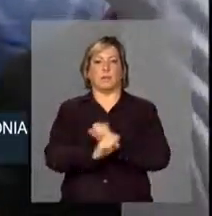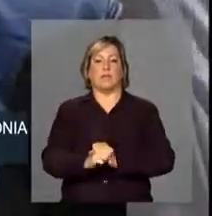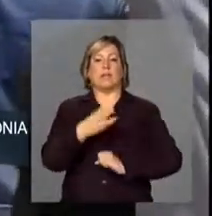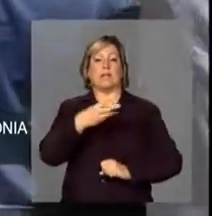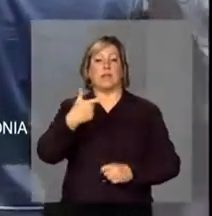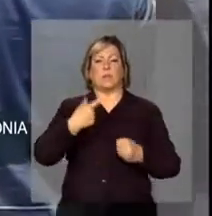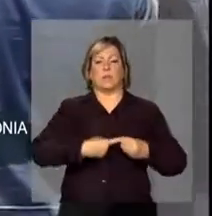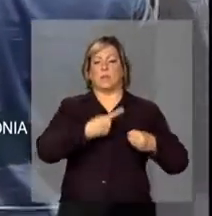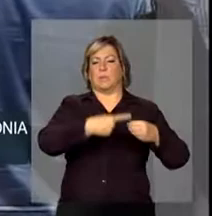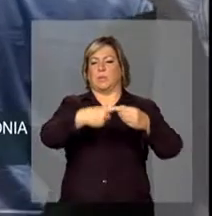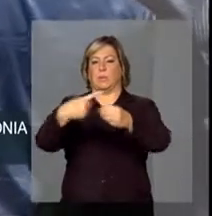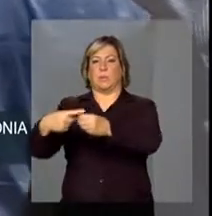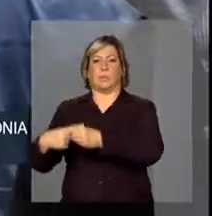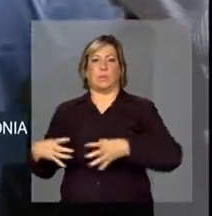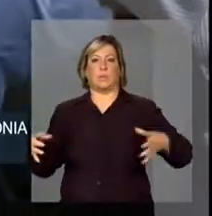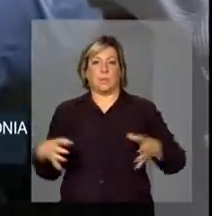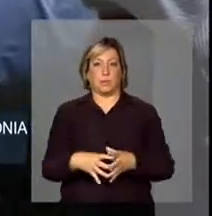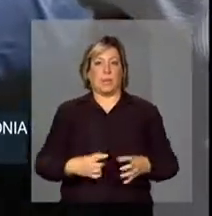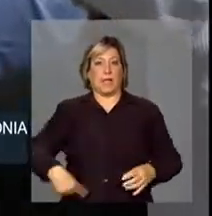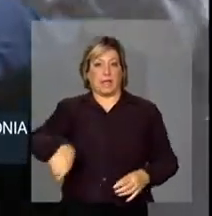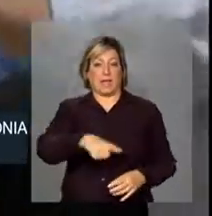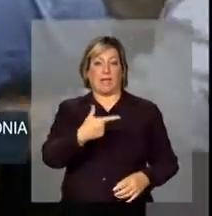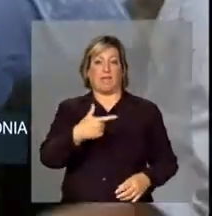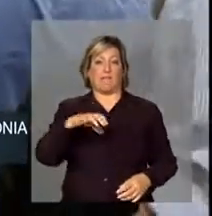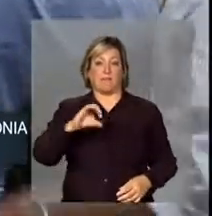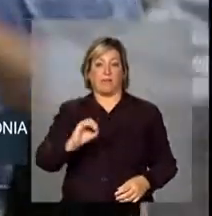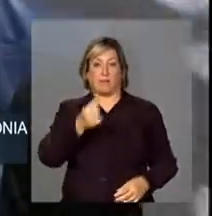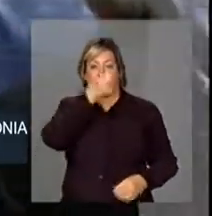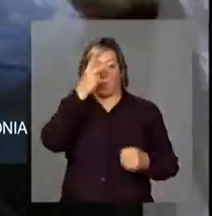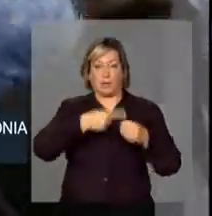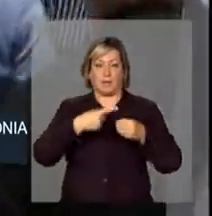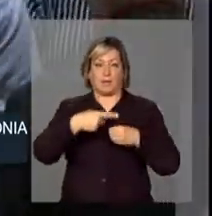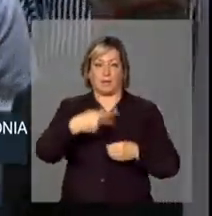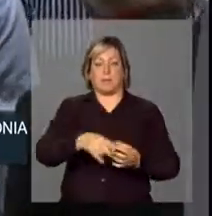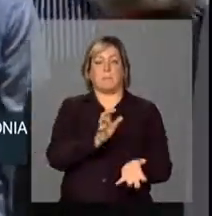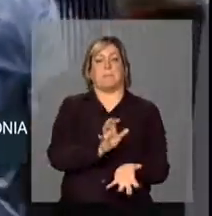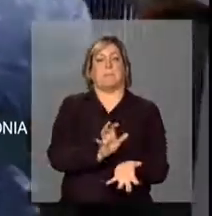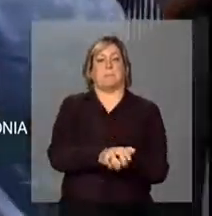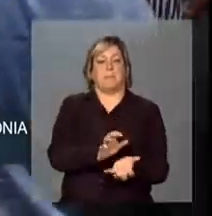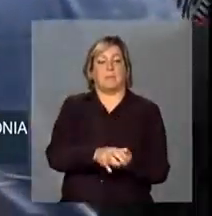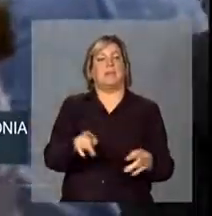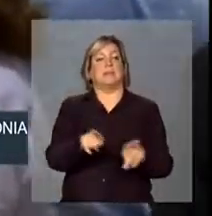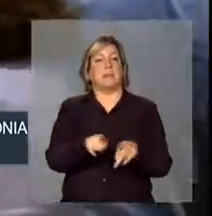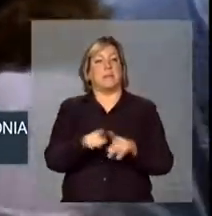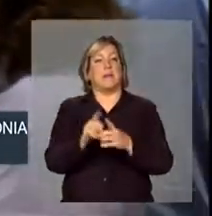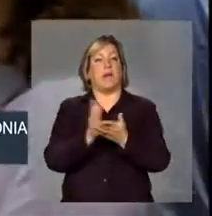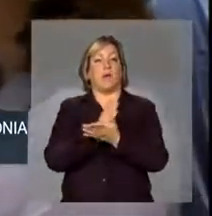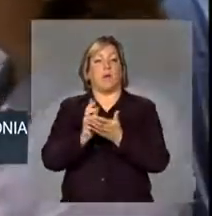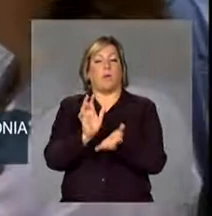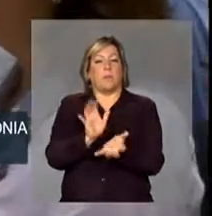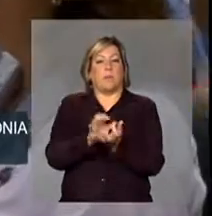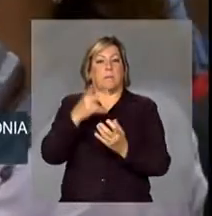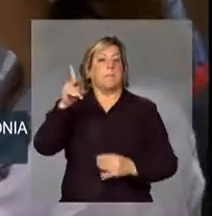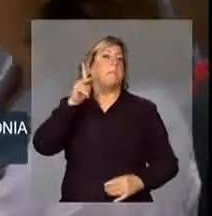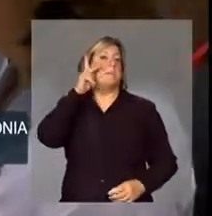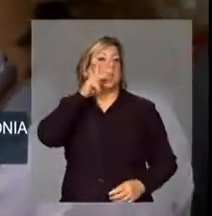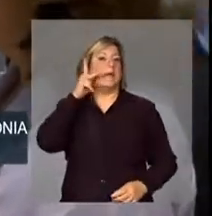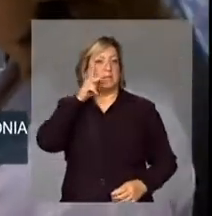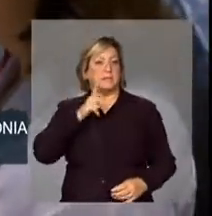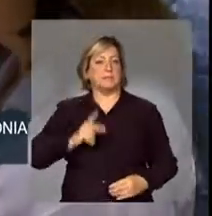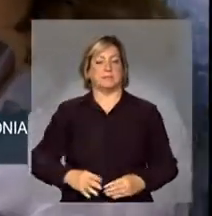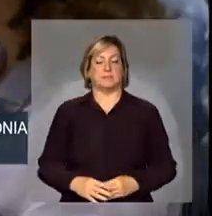localidades entre elas 20 municípios de Pernambuco e também municípios da